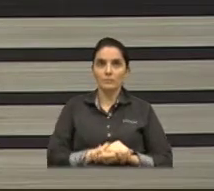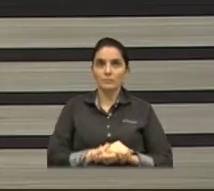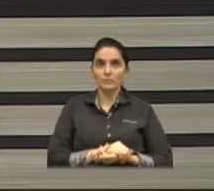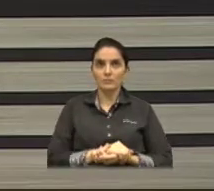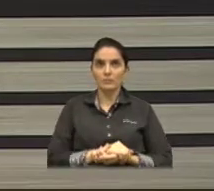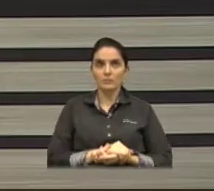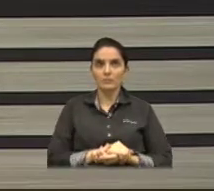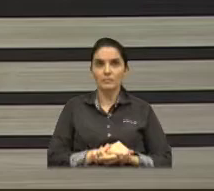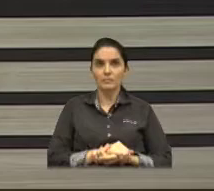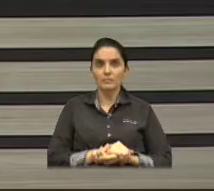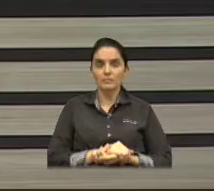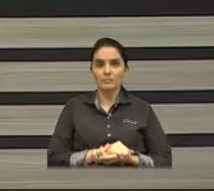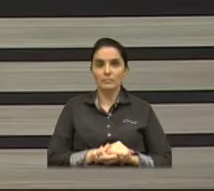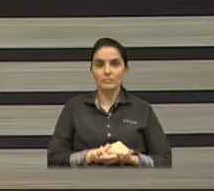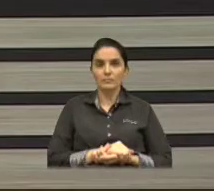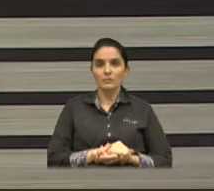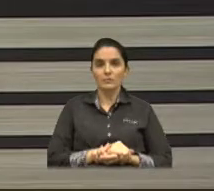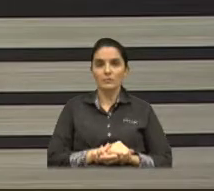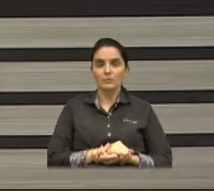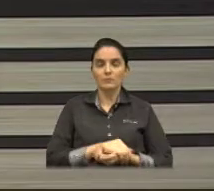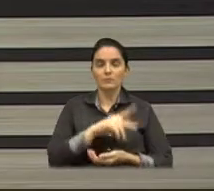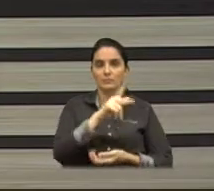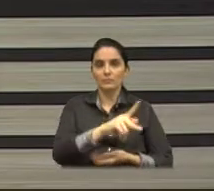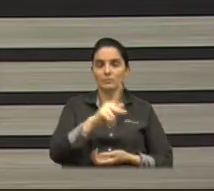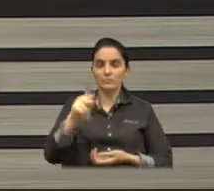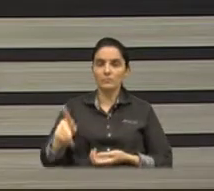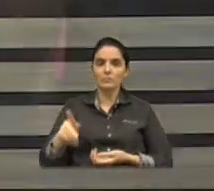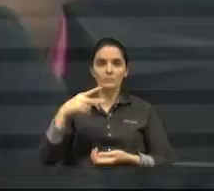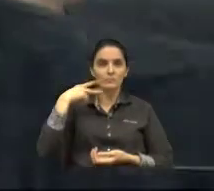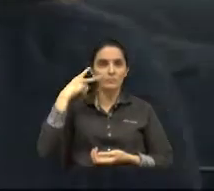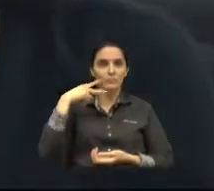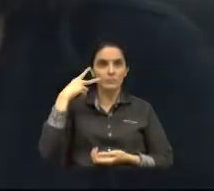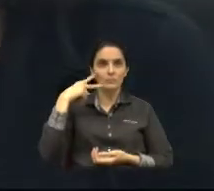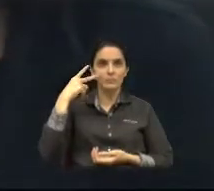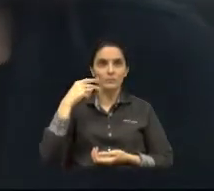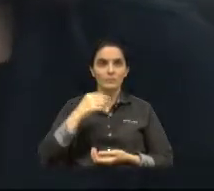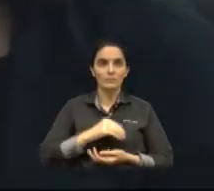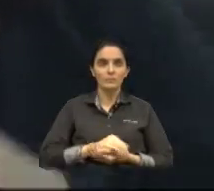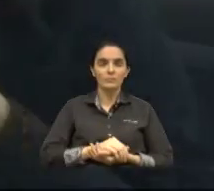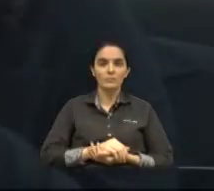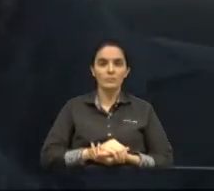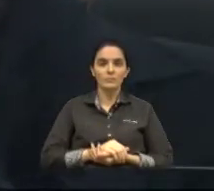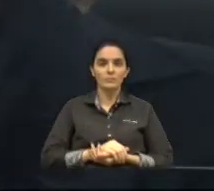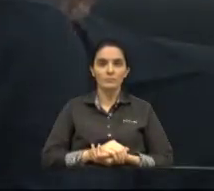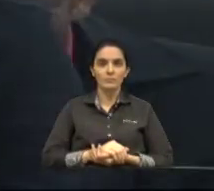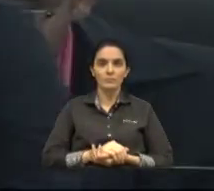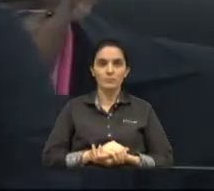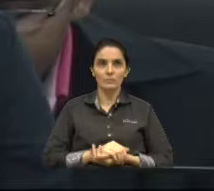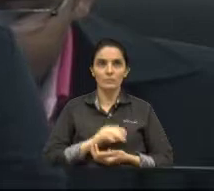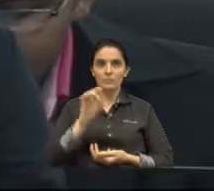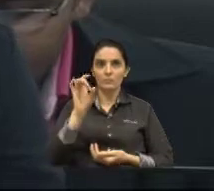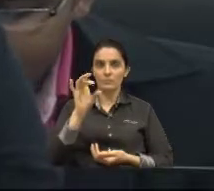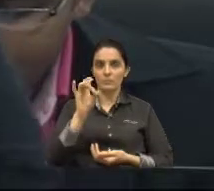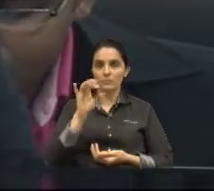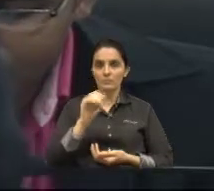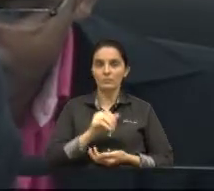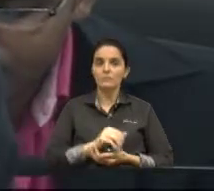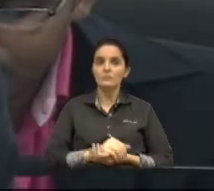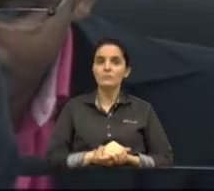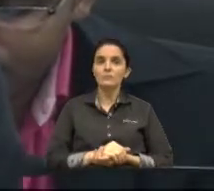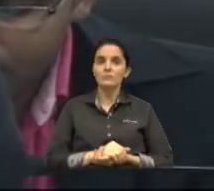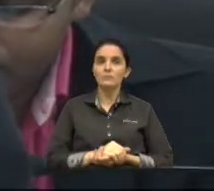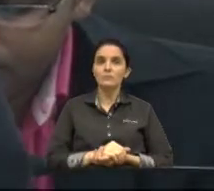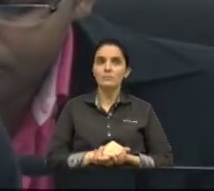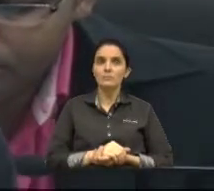1 minuto e 25. Nossa. Presidente, nobres colegas, público que nos acompanha. Gostaria apenas de fazer valer aqui a questão